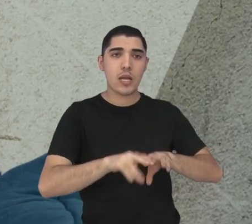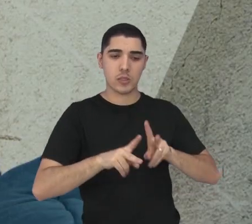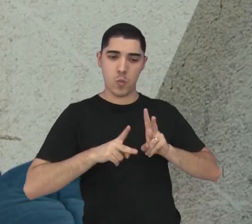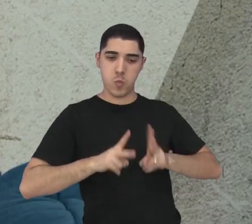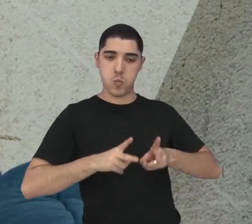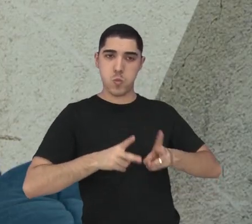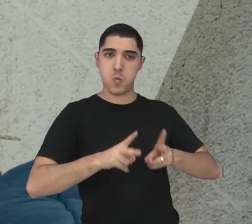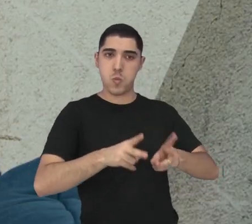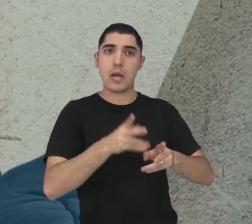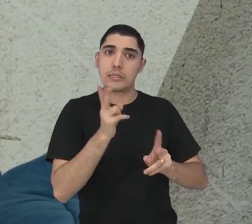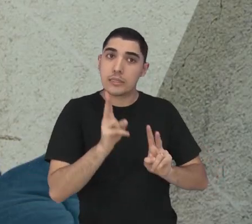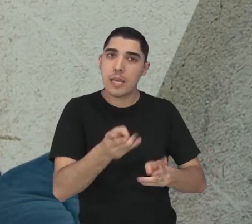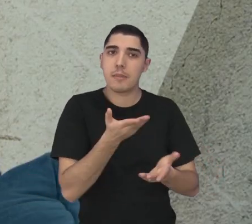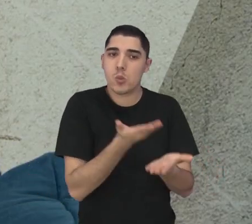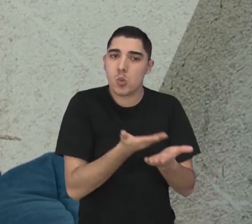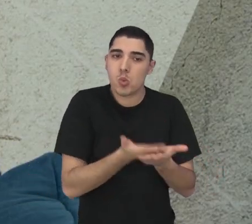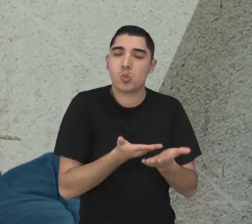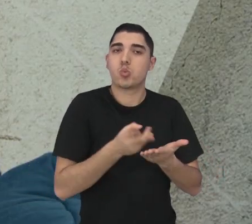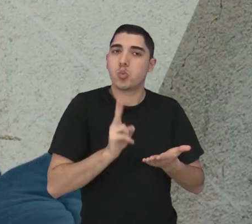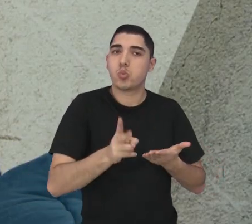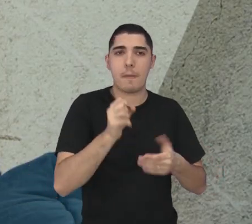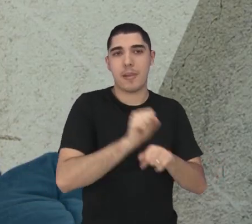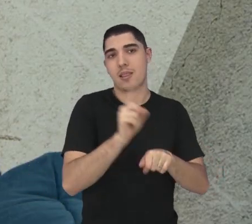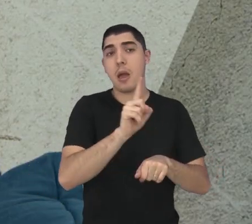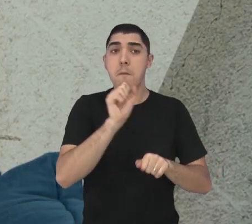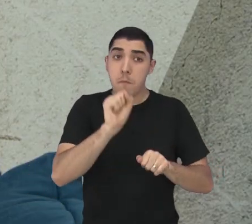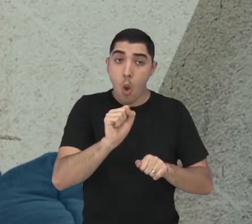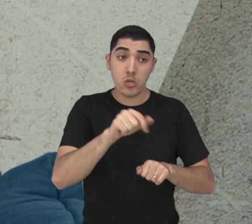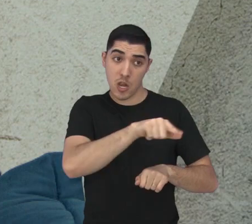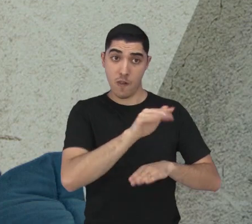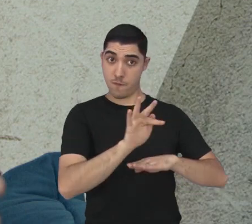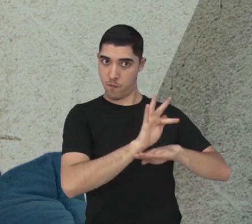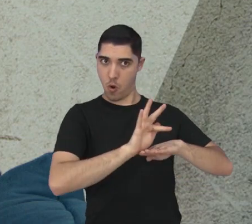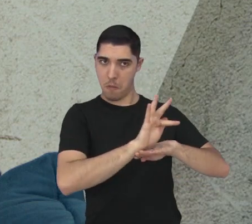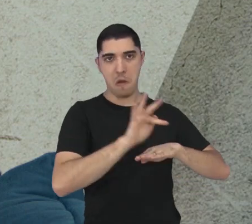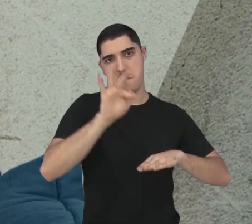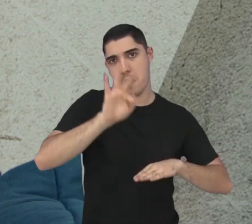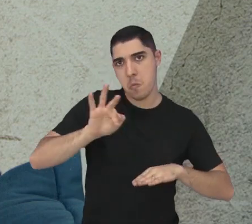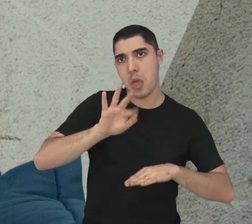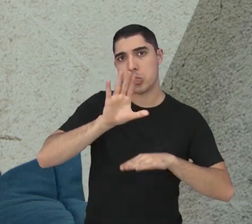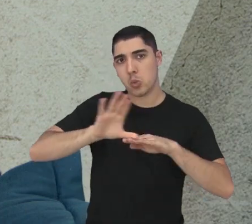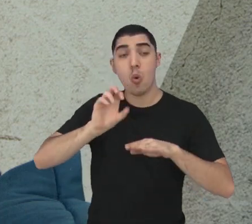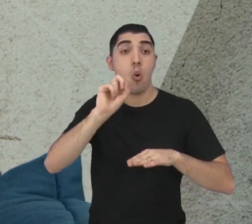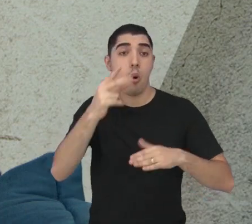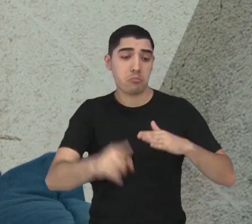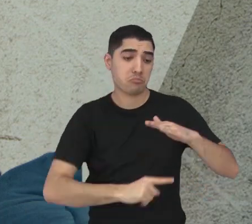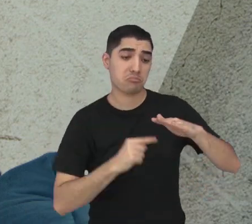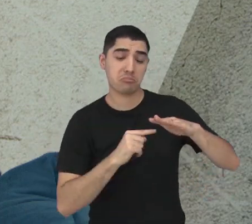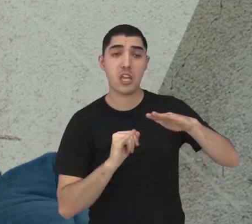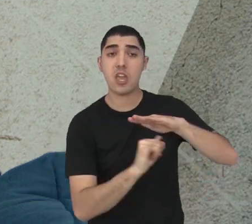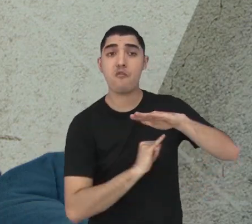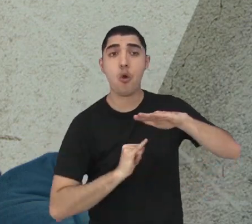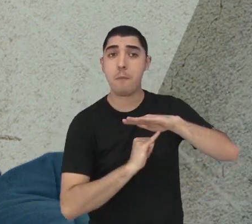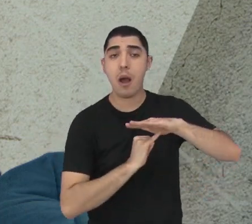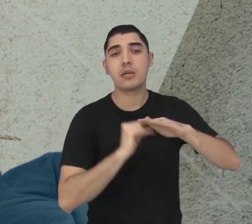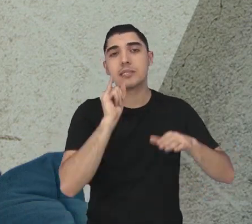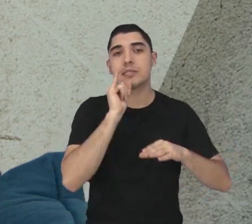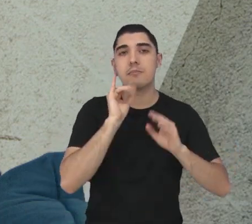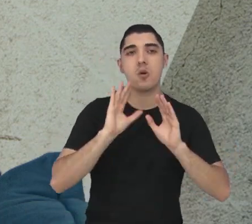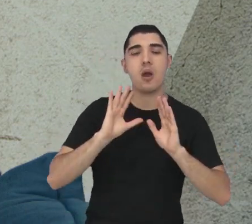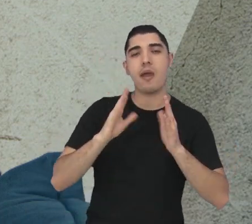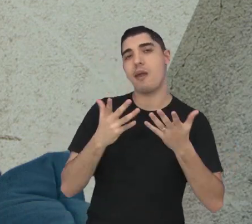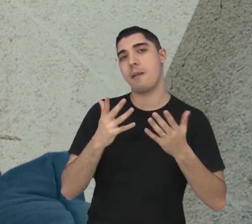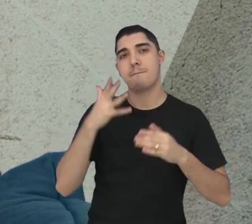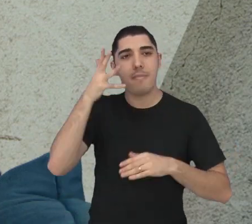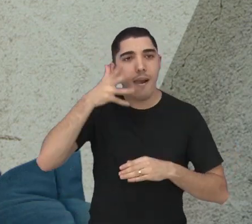continuada, né? Dessa atualização, que pode acontecer de maneira formal, mas também pode acontecer de maneira informal, né? Então, nós podemos participar